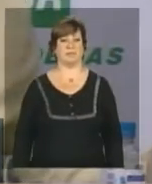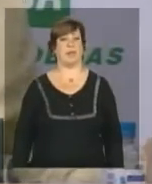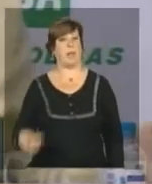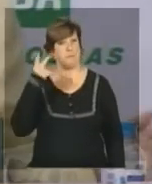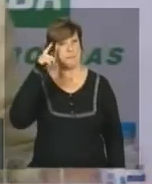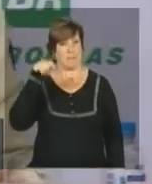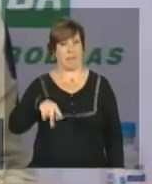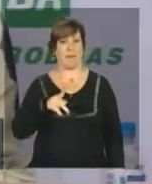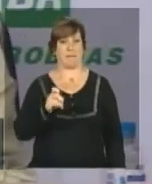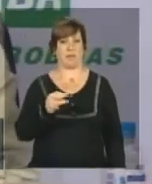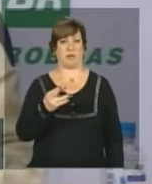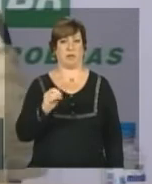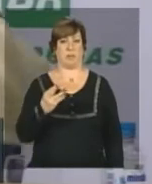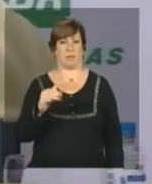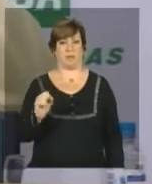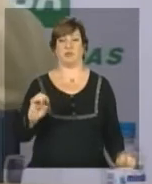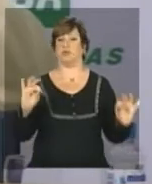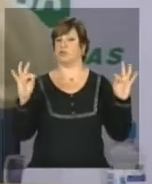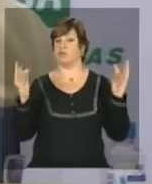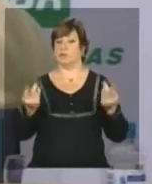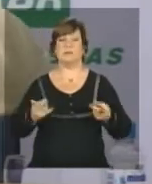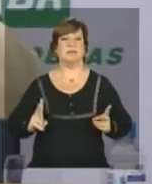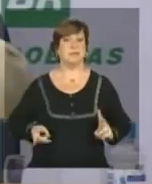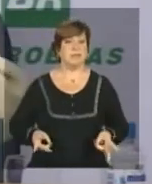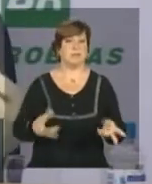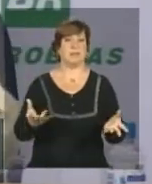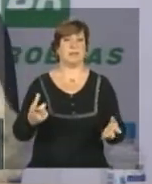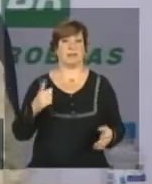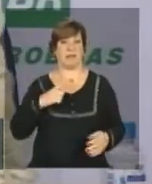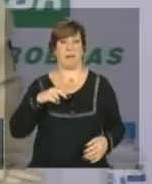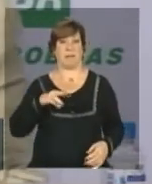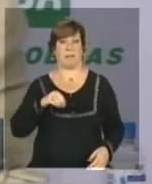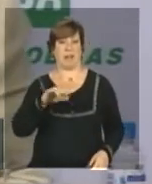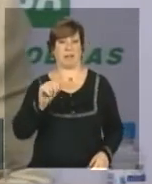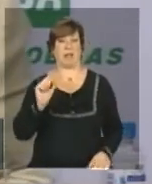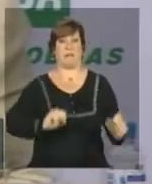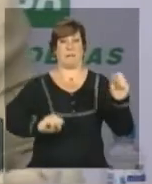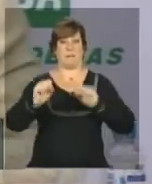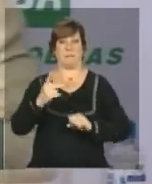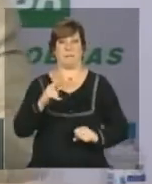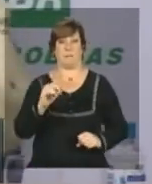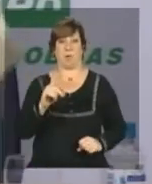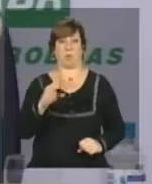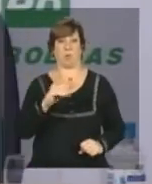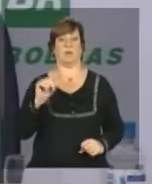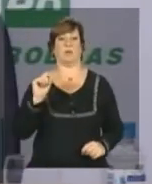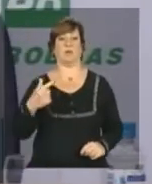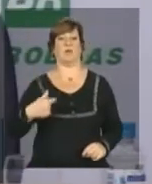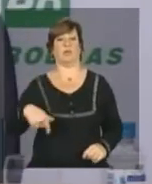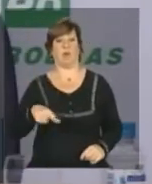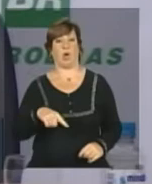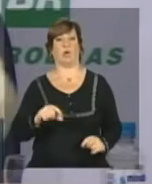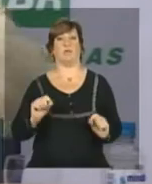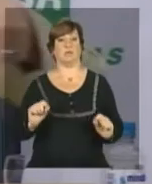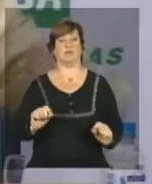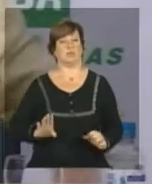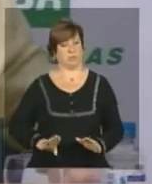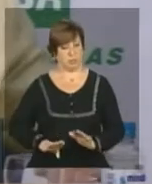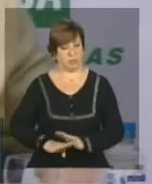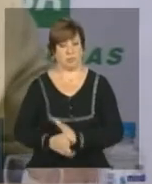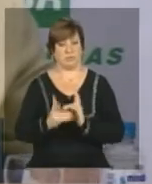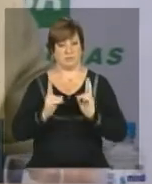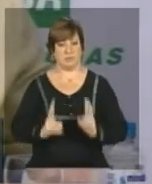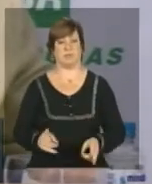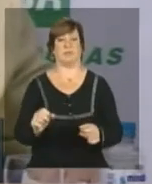para a Petrobras. Todas as vezes que entra uma meta de produção, nós somos, não passamos a ser, não. Nós